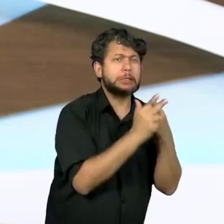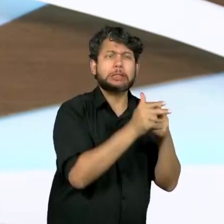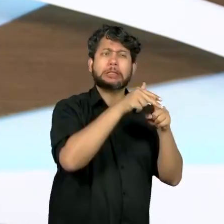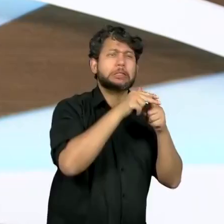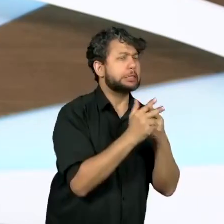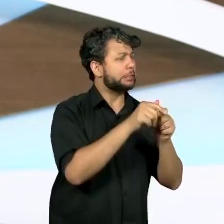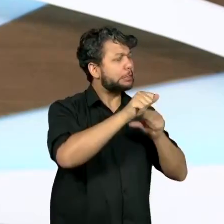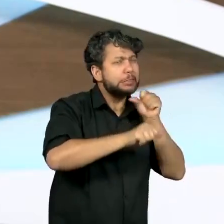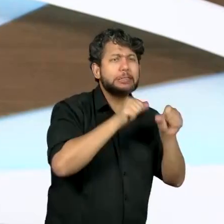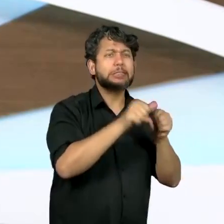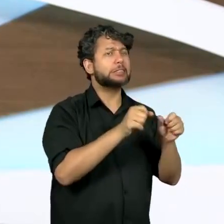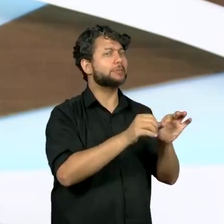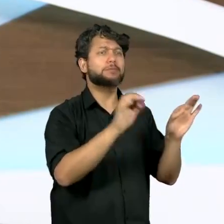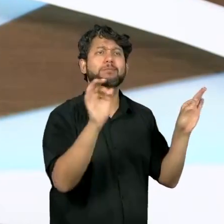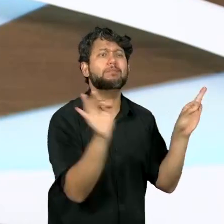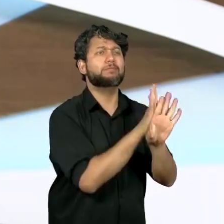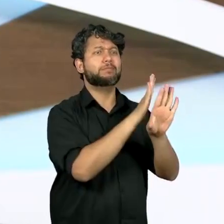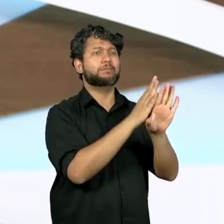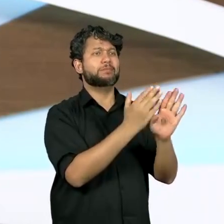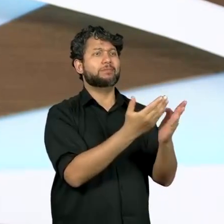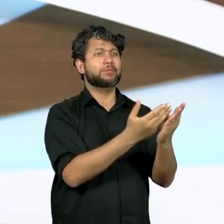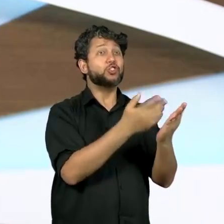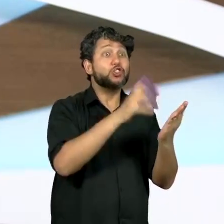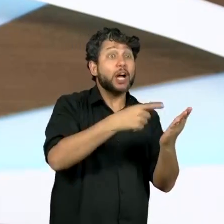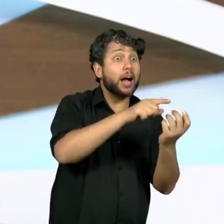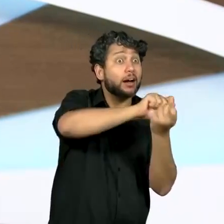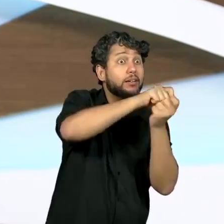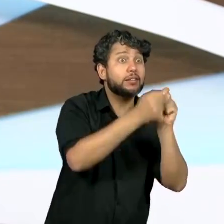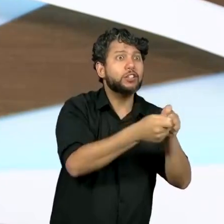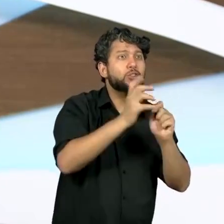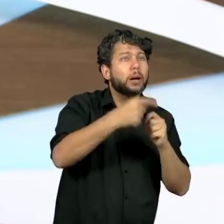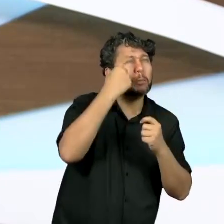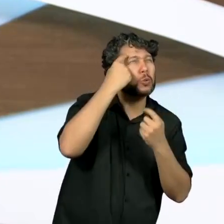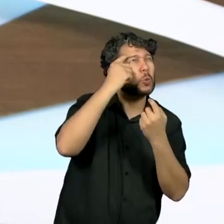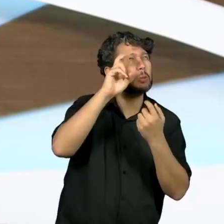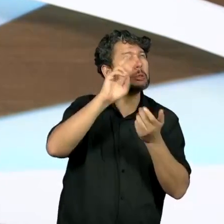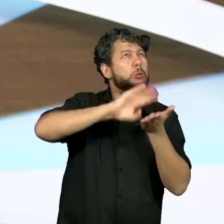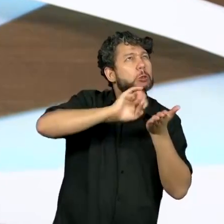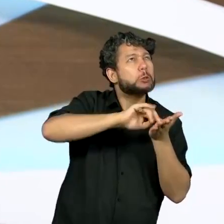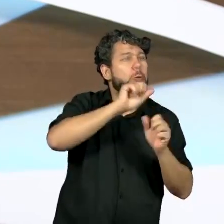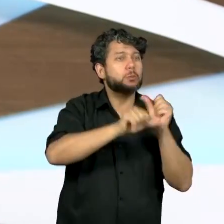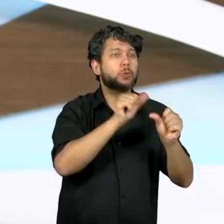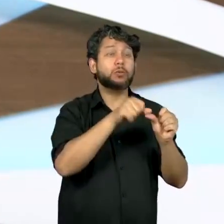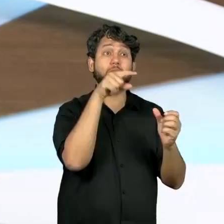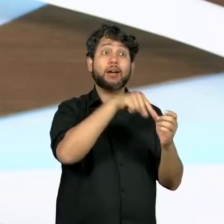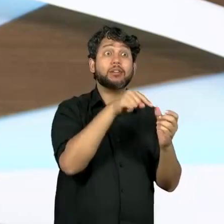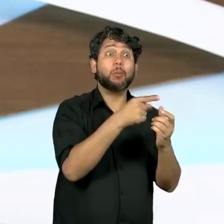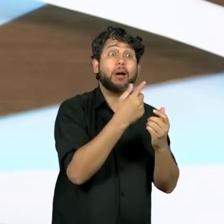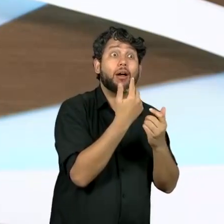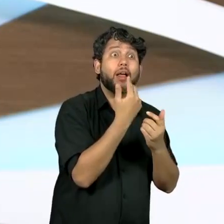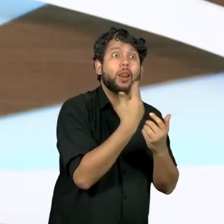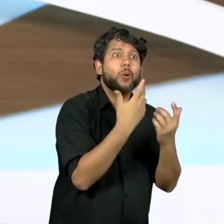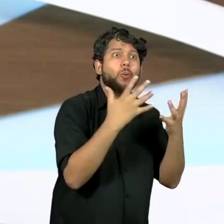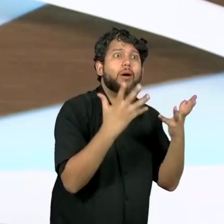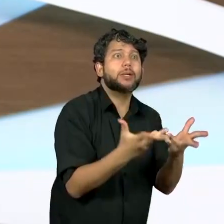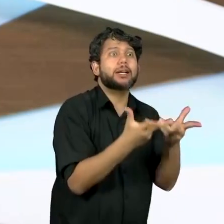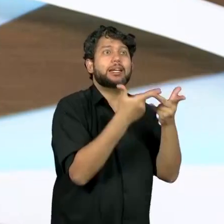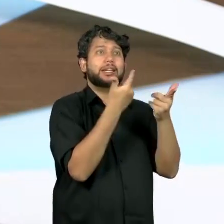já foi reatualizada e repensada. E, portanto, é uma linguagem extremamente rica, é uma linguagem de